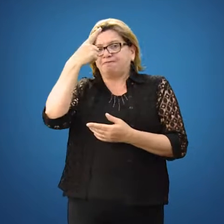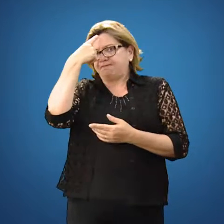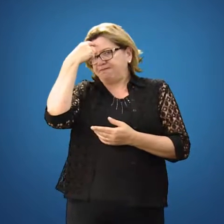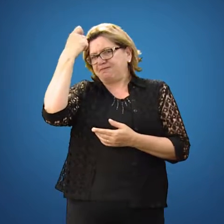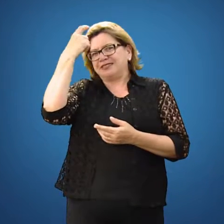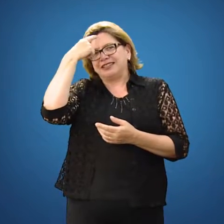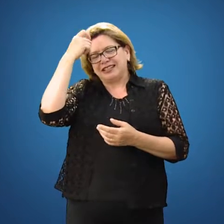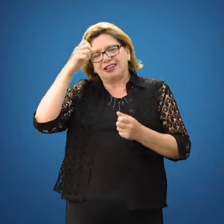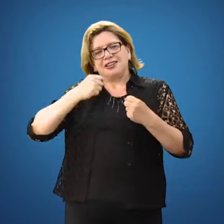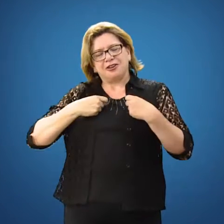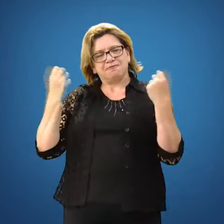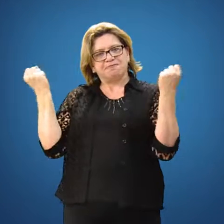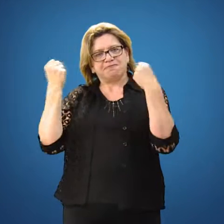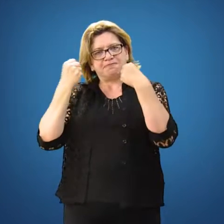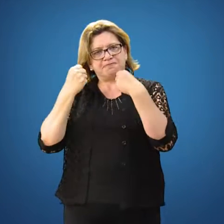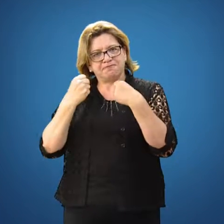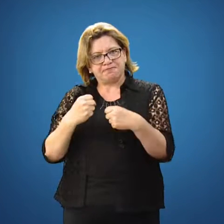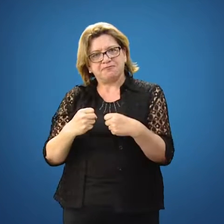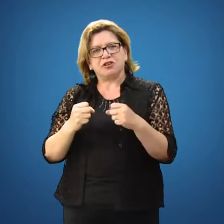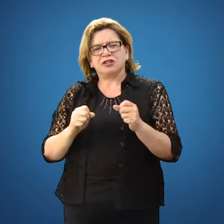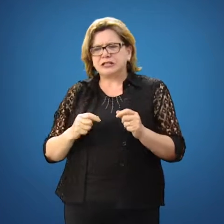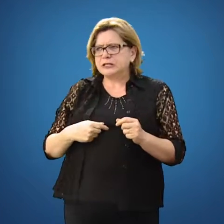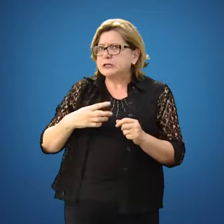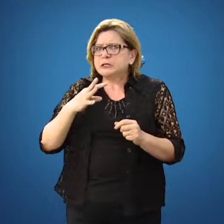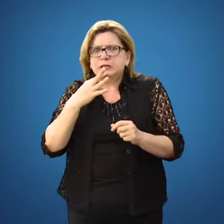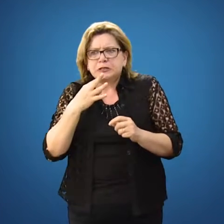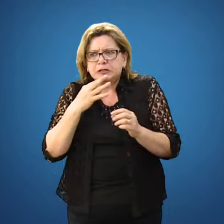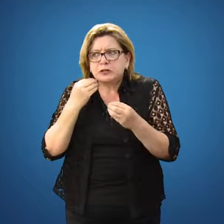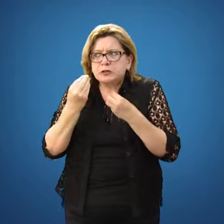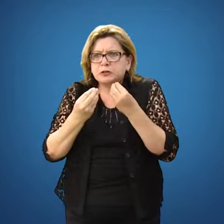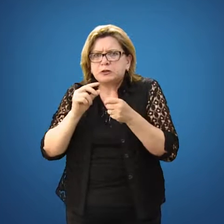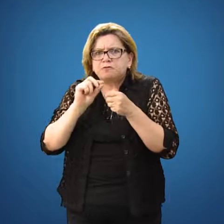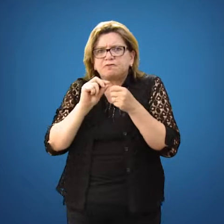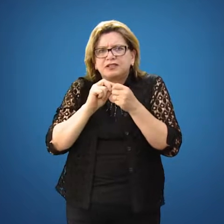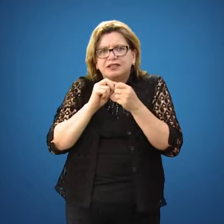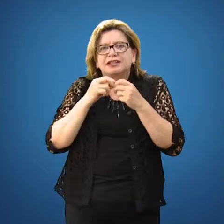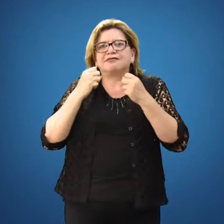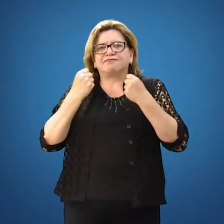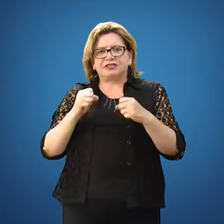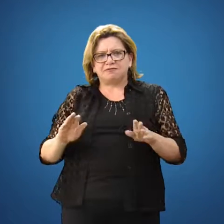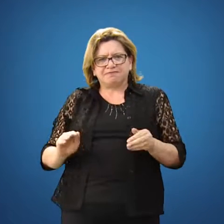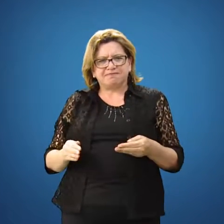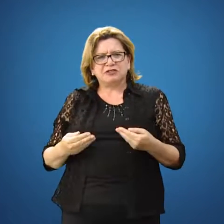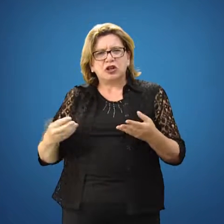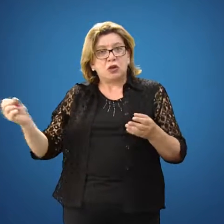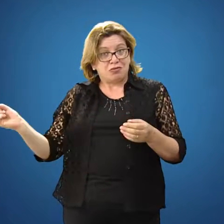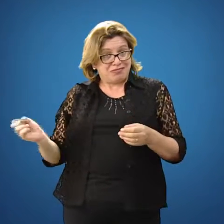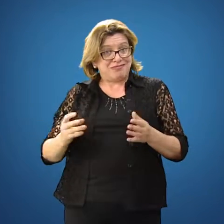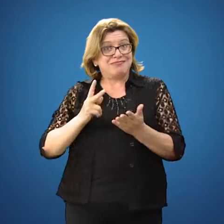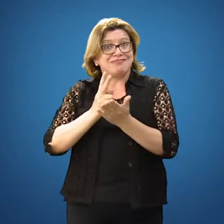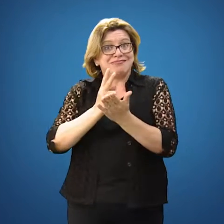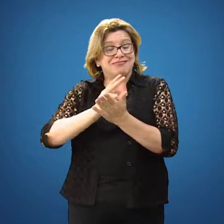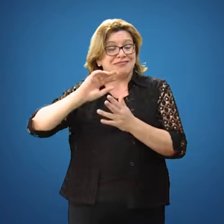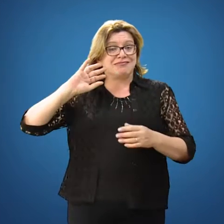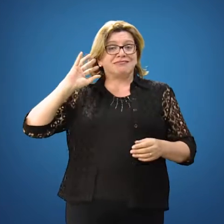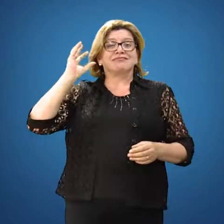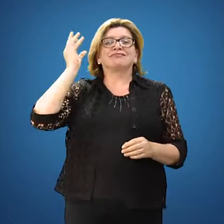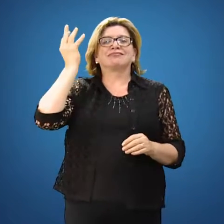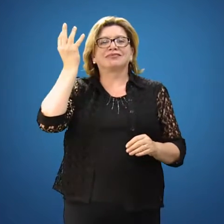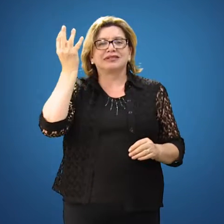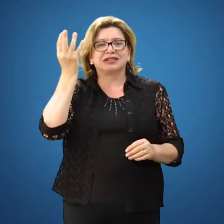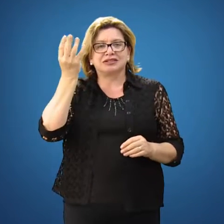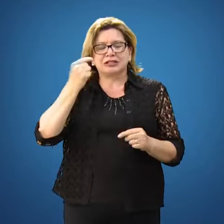criatividade, capacidade de lidar com o desconhecido, porque muitas situações inovadoras vão ocorrer, né?